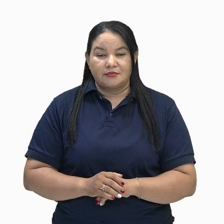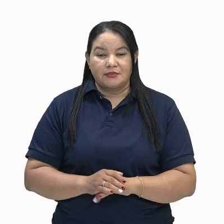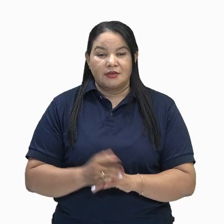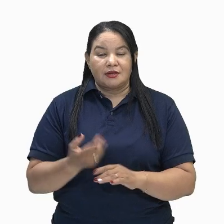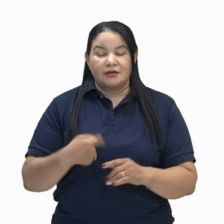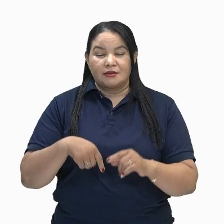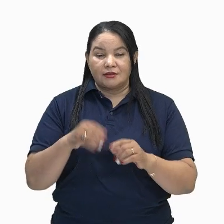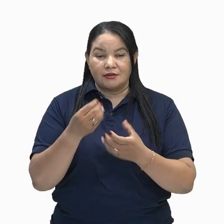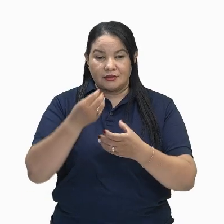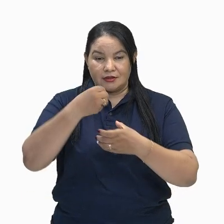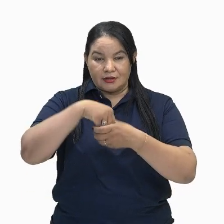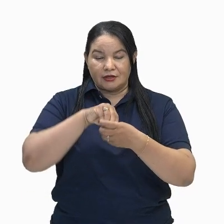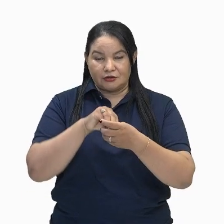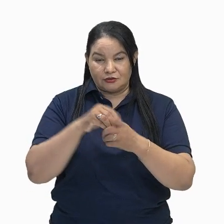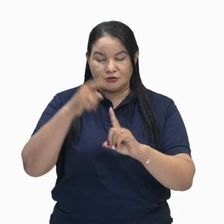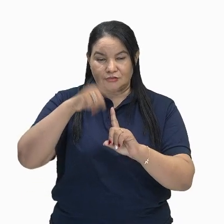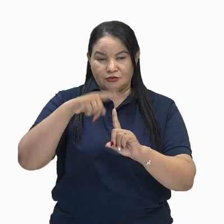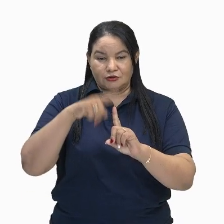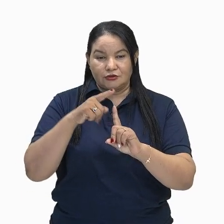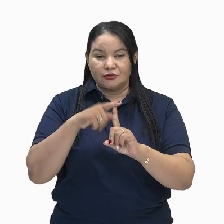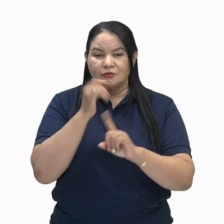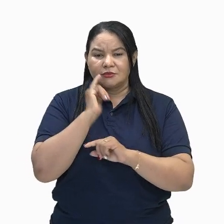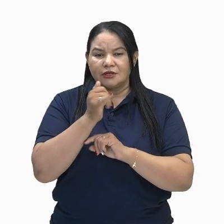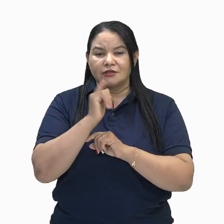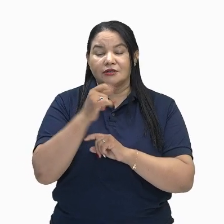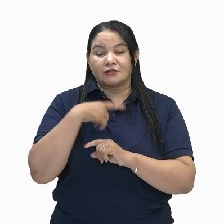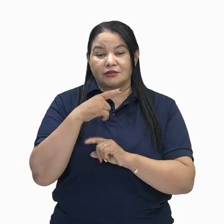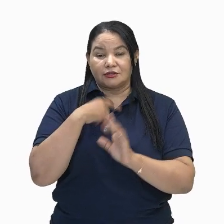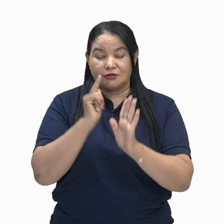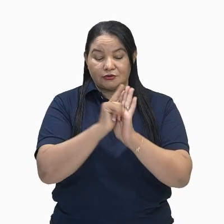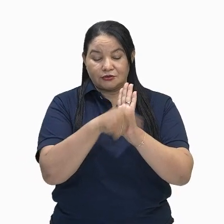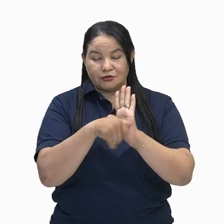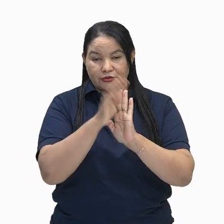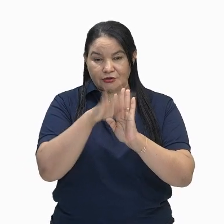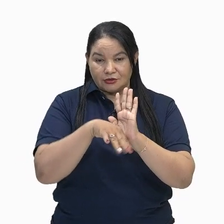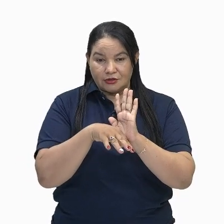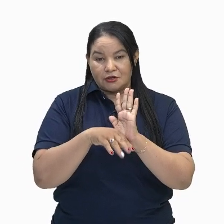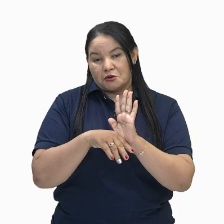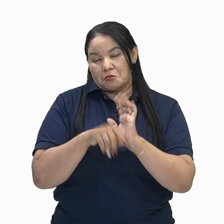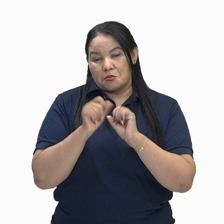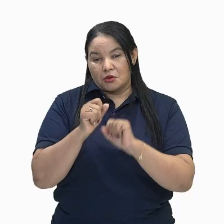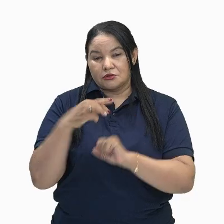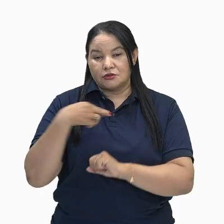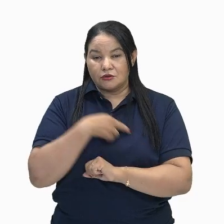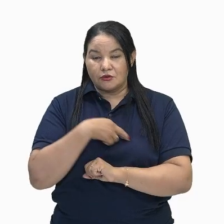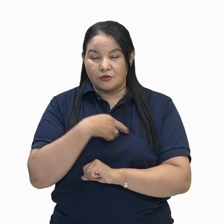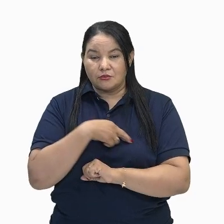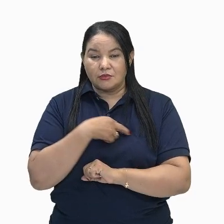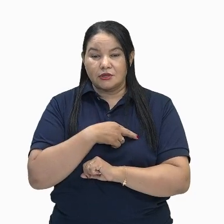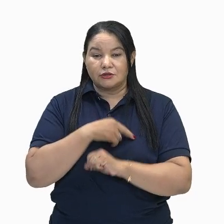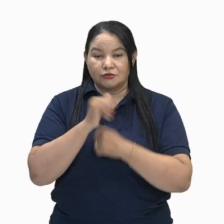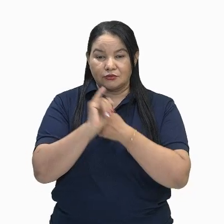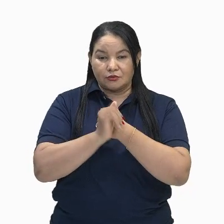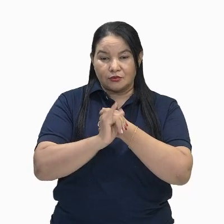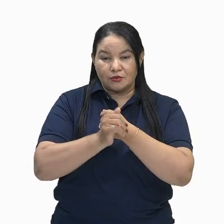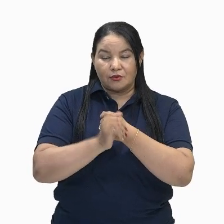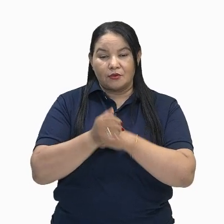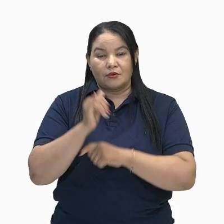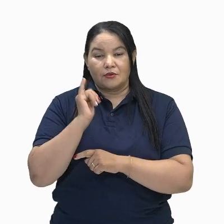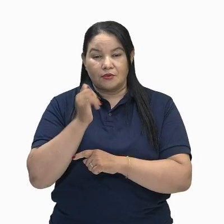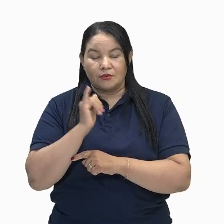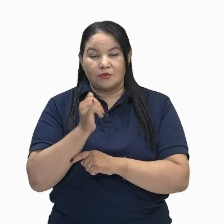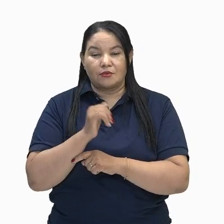dos tipos narrativos, nós vamos ter os gêneros textuais, que são os romances, as crônicas, os contos, a